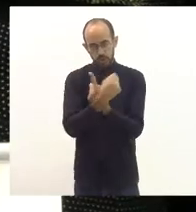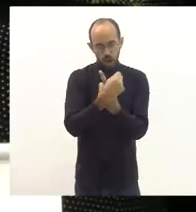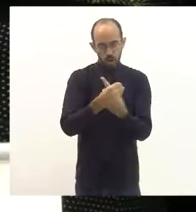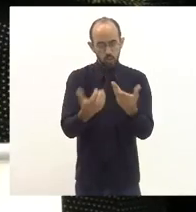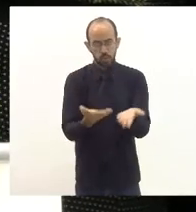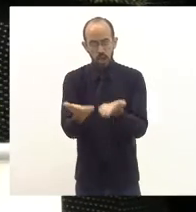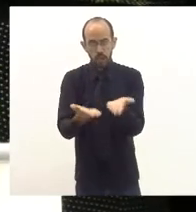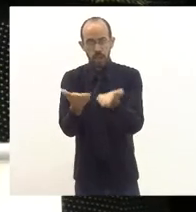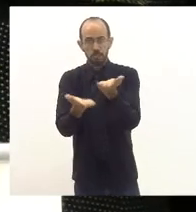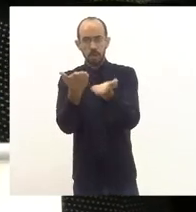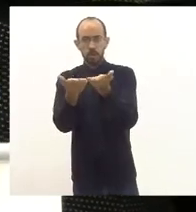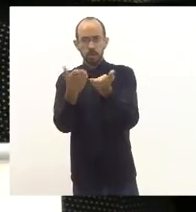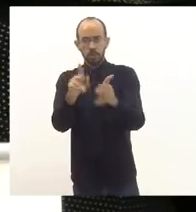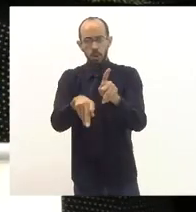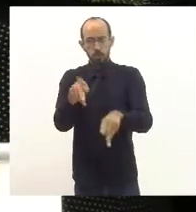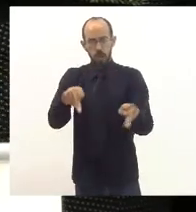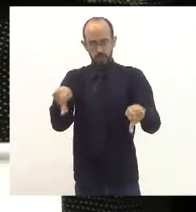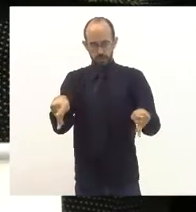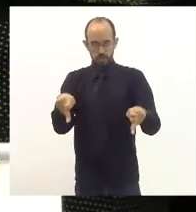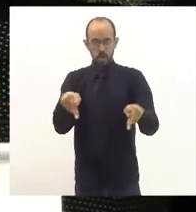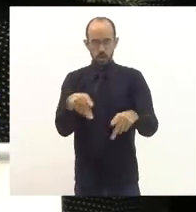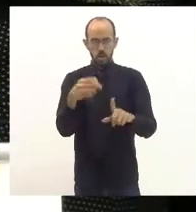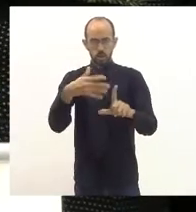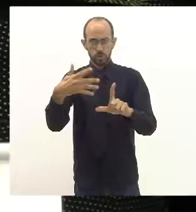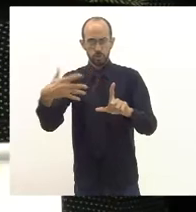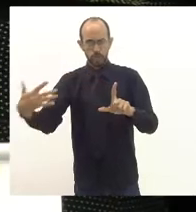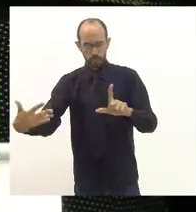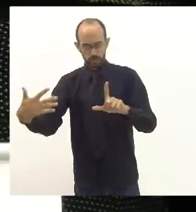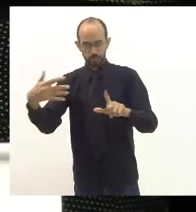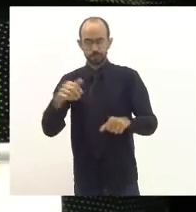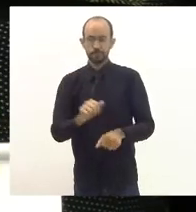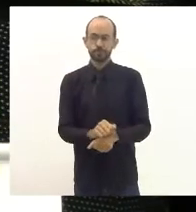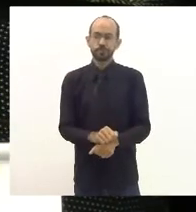população LGBT no sistema penal. Em relação